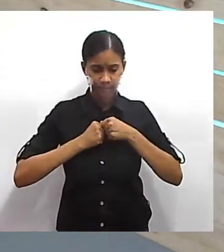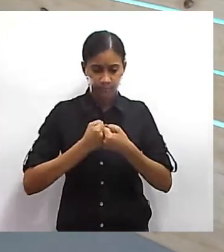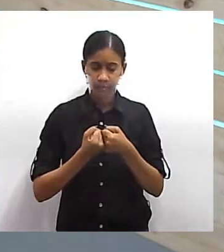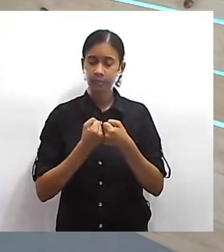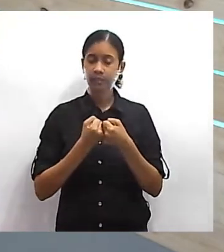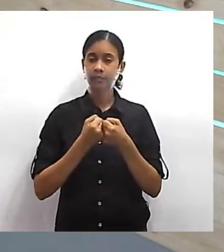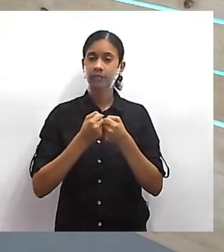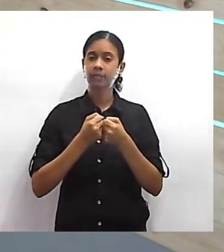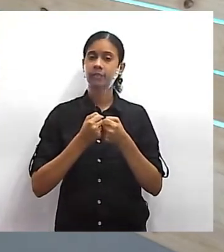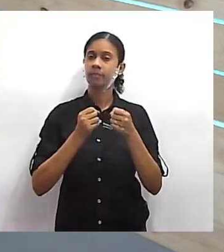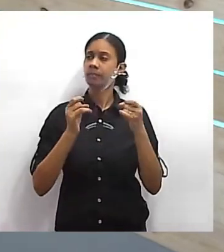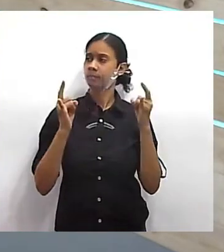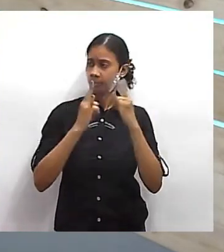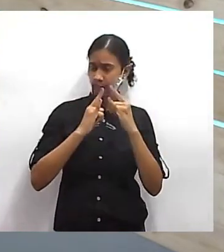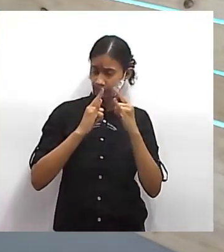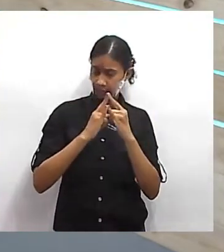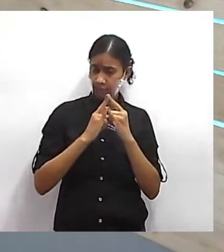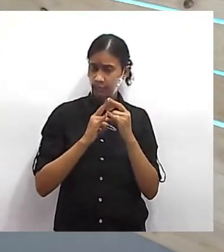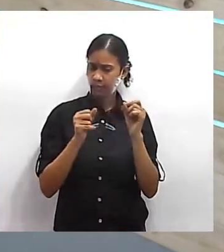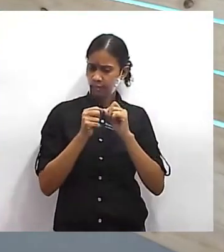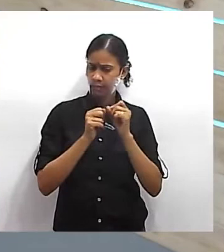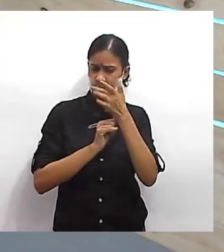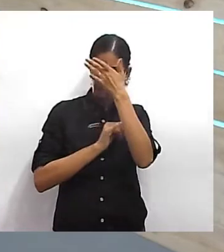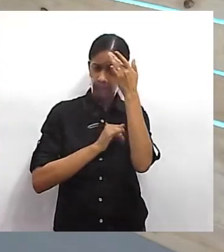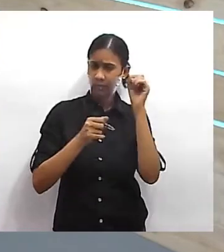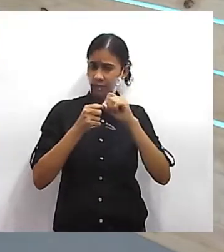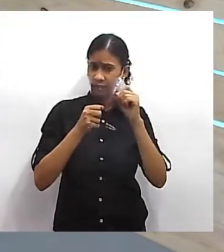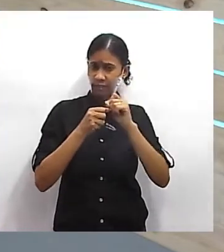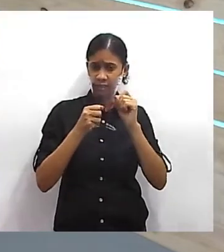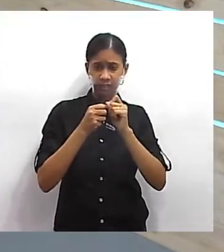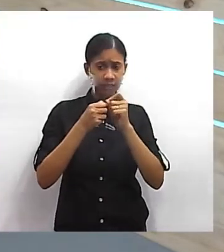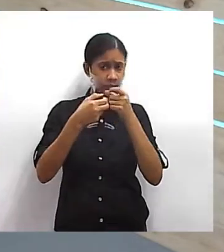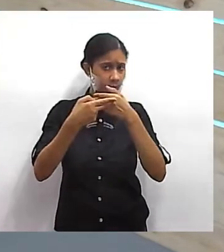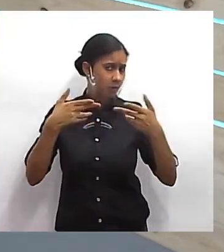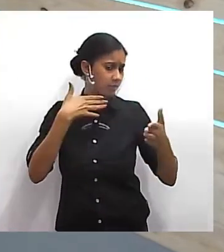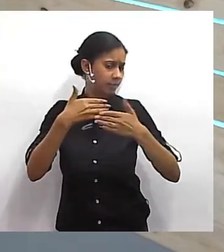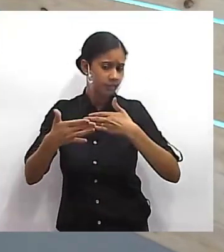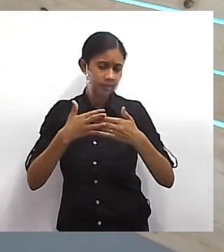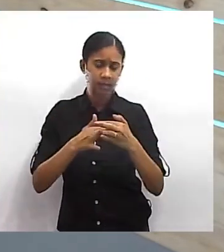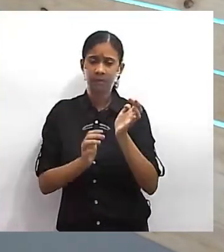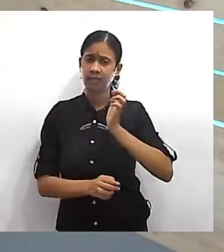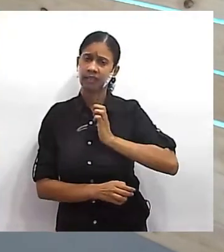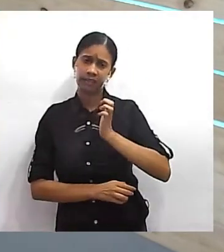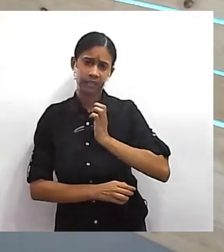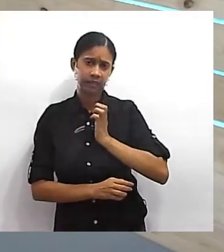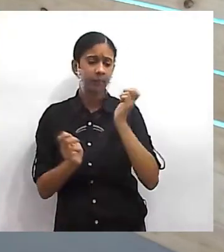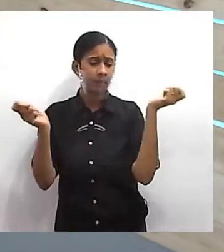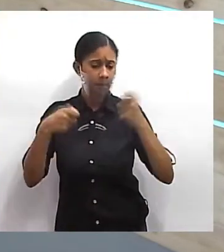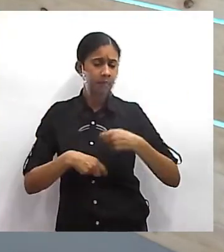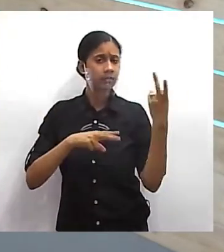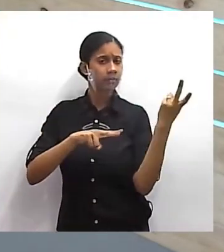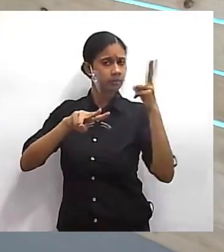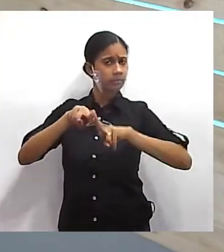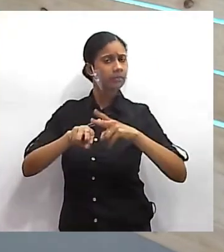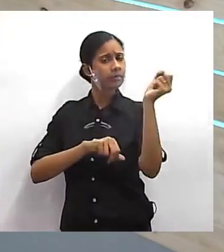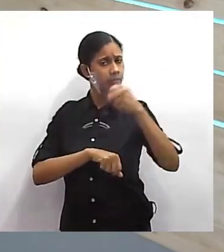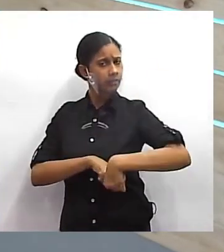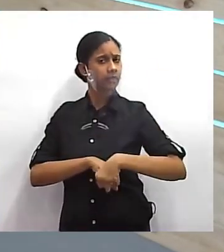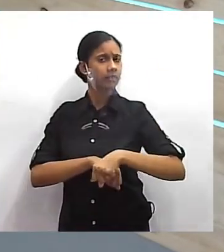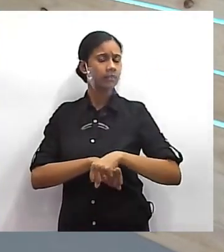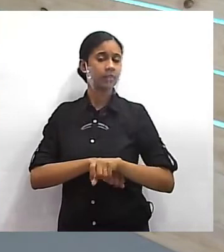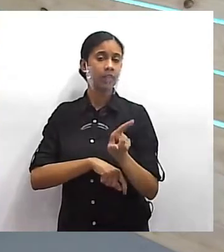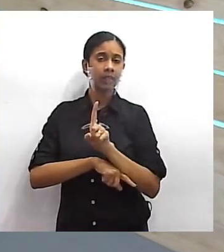que o sujeito que comete um crime, pelo fato de ele ser rico, ele possa ser punido e não